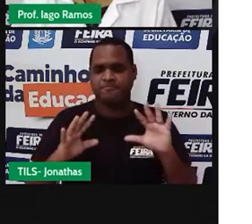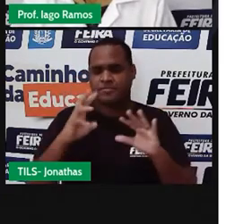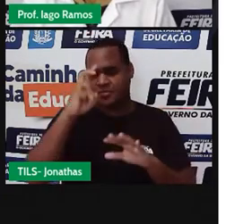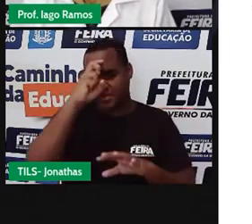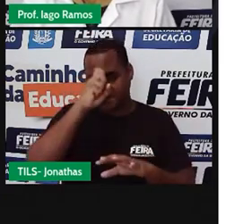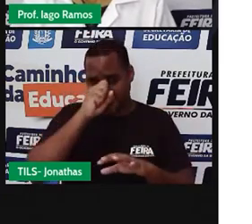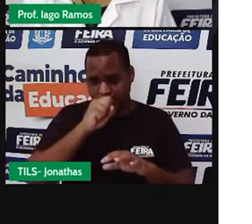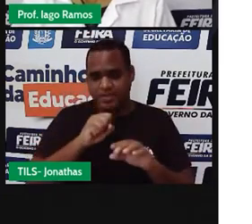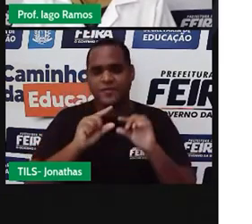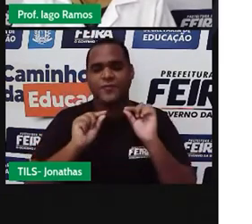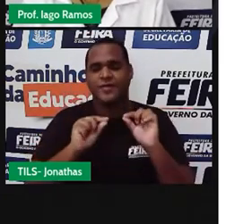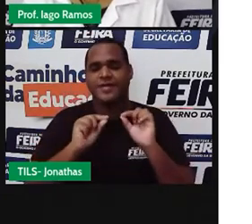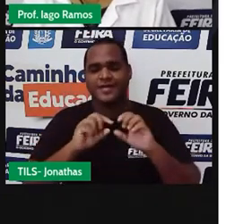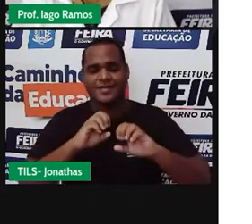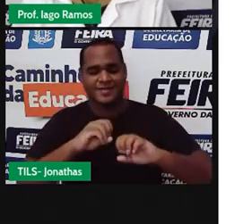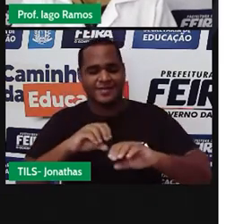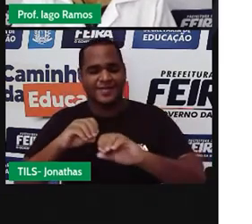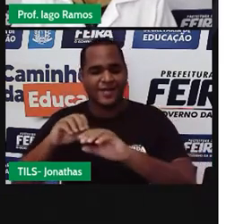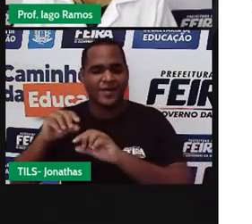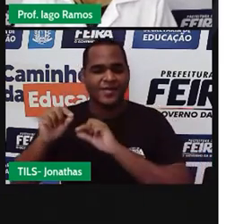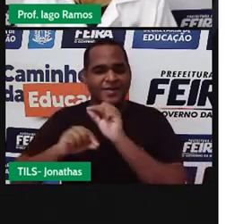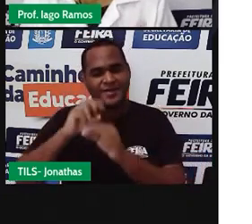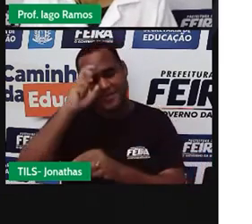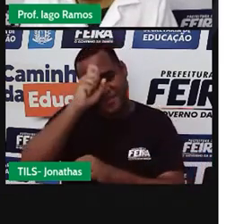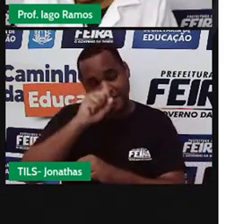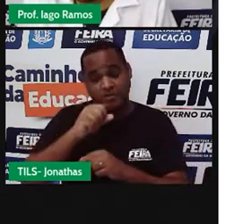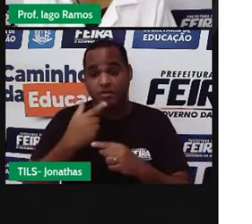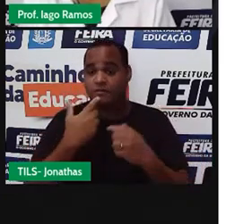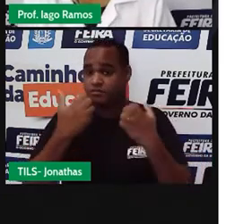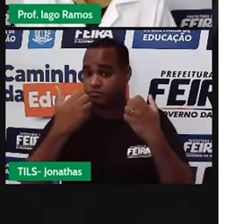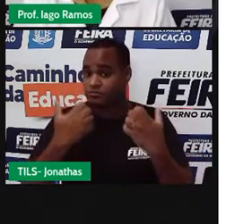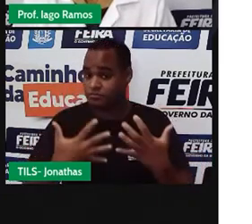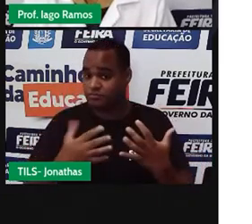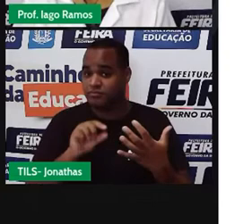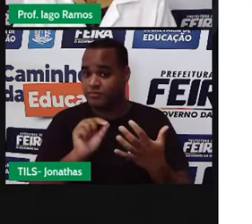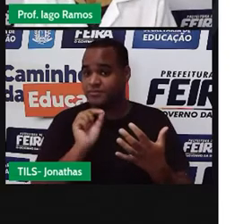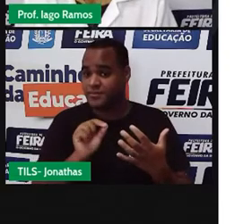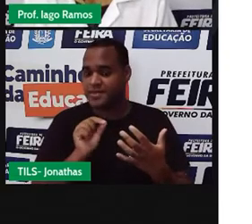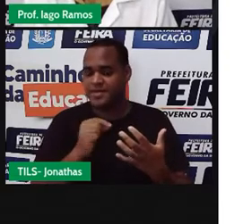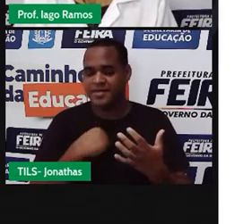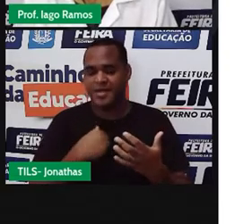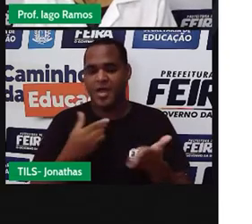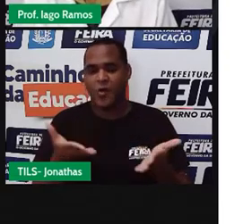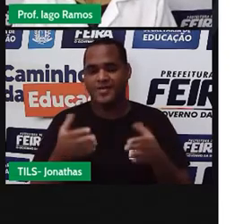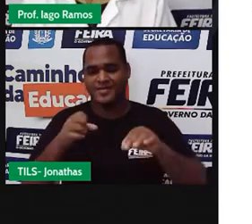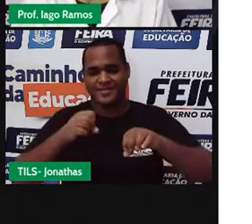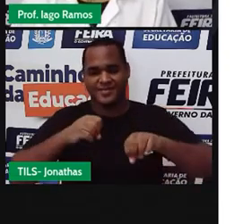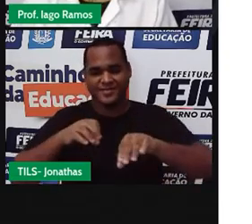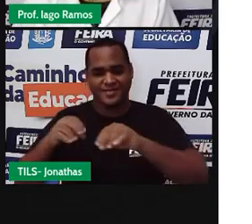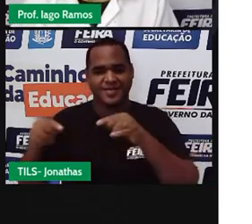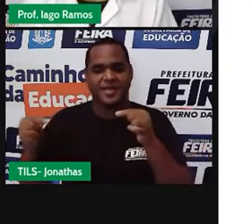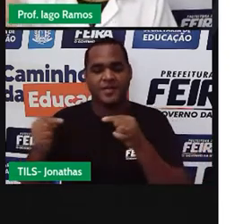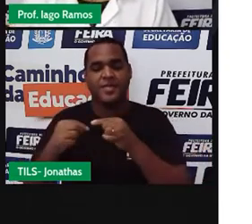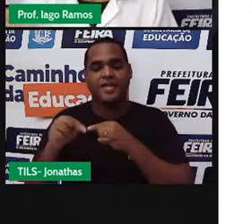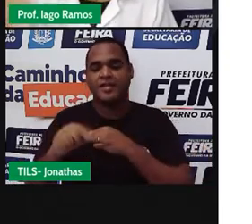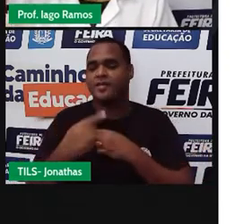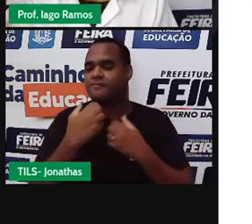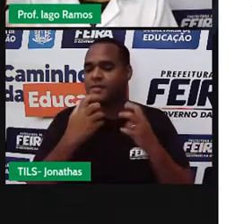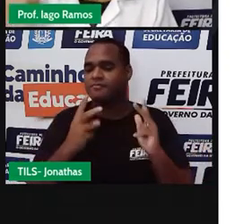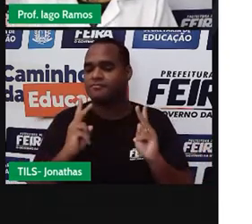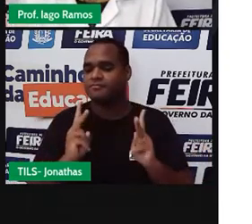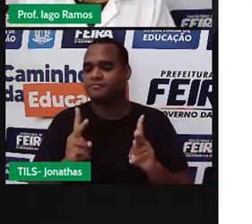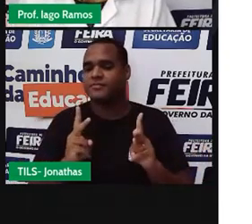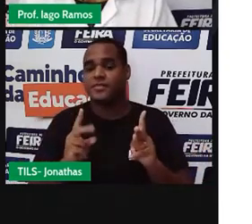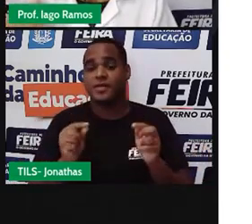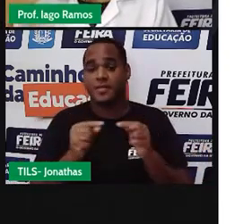e aí eu já continuo dizendo aliás eu digo aqui essa aula é uma continuação da aula